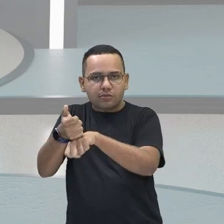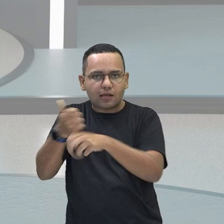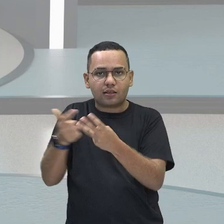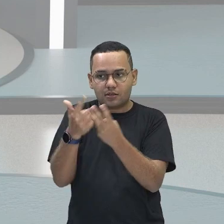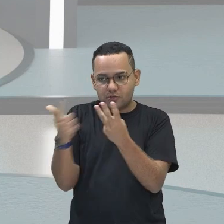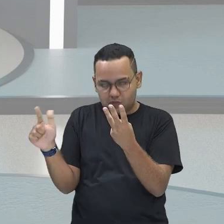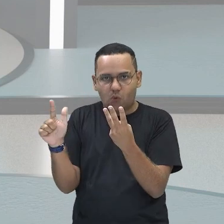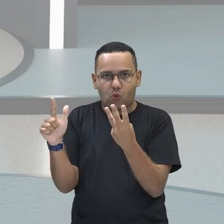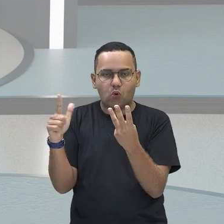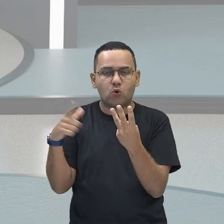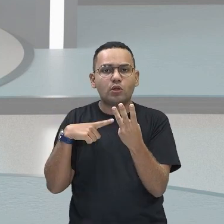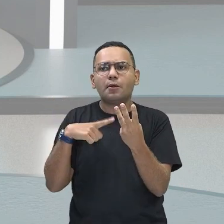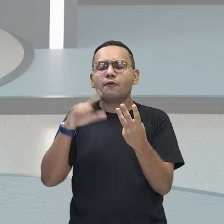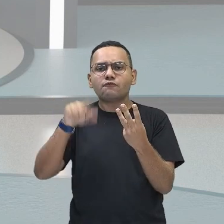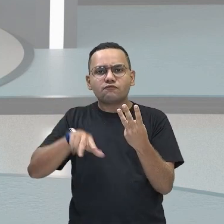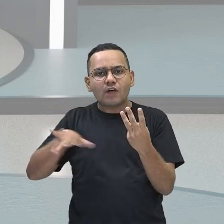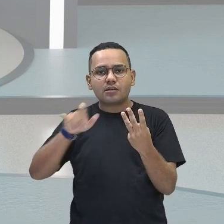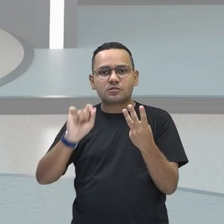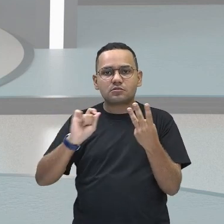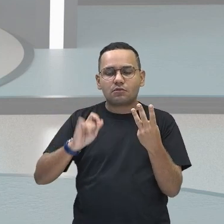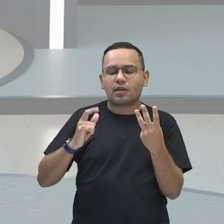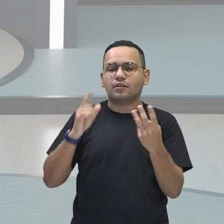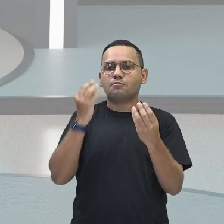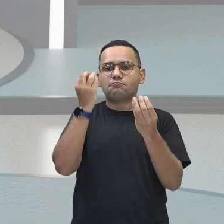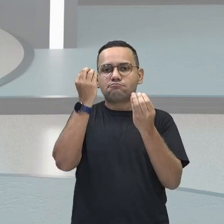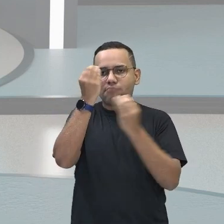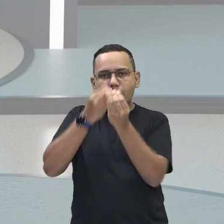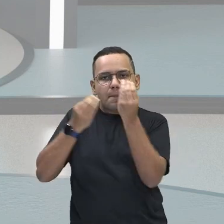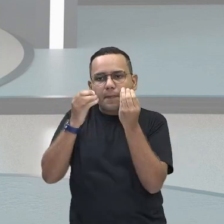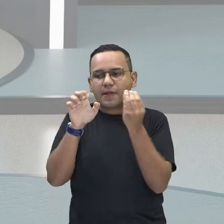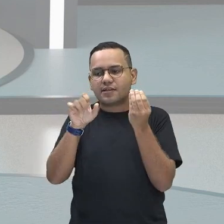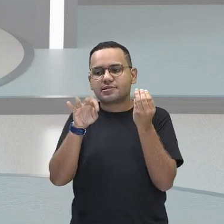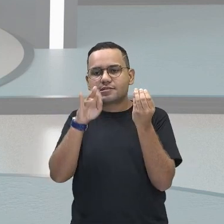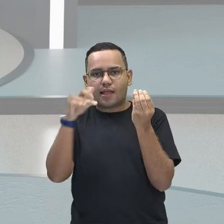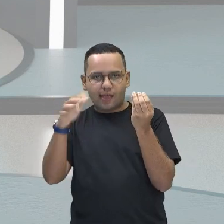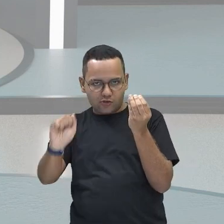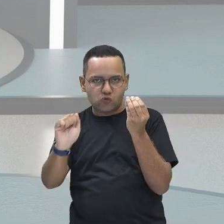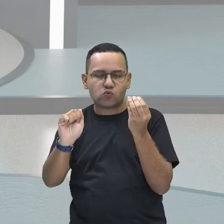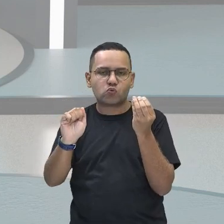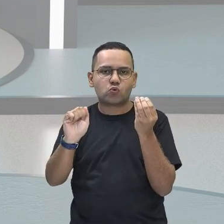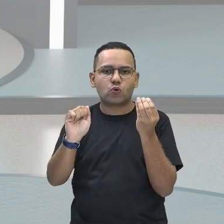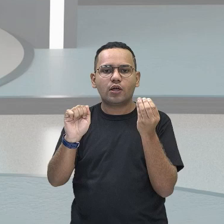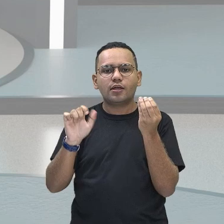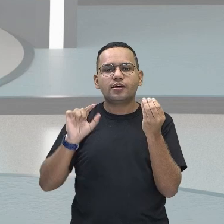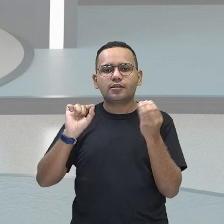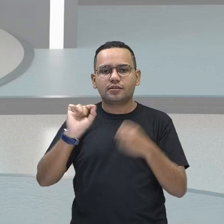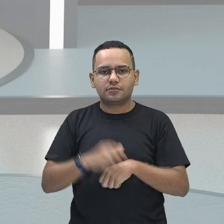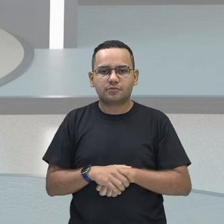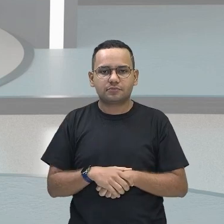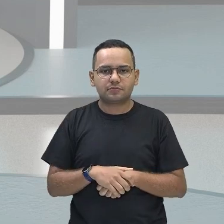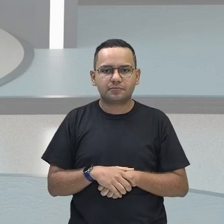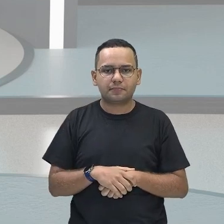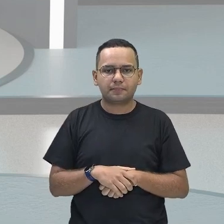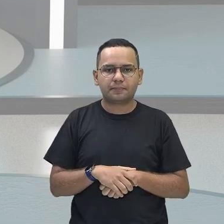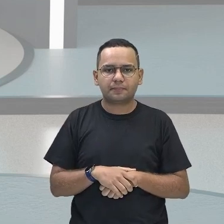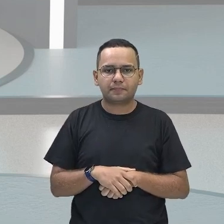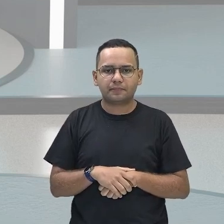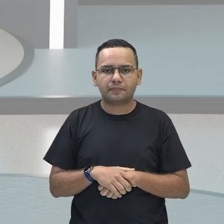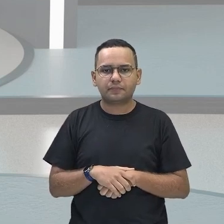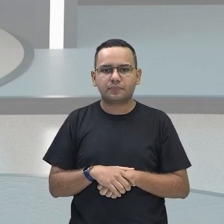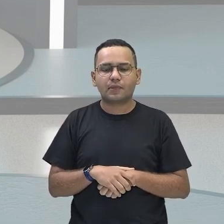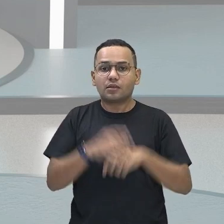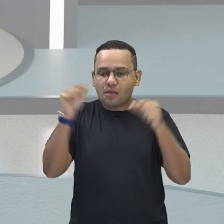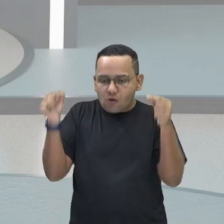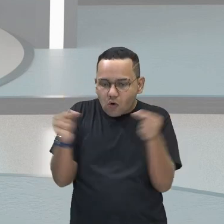treino e dieta adequada até chegar ao ao padrão que o trabalho deles deseja que o